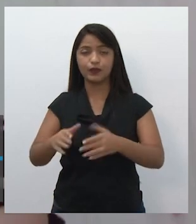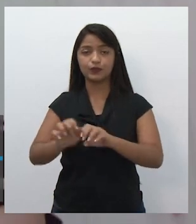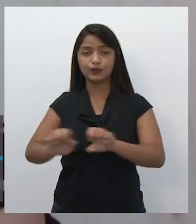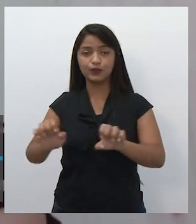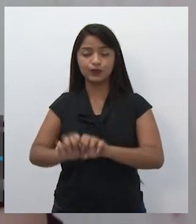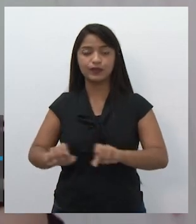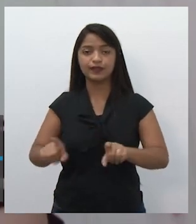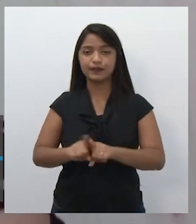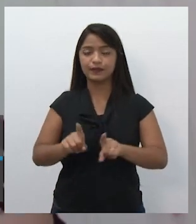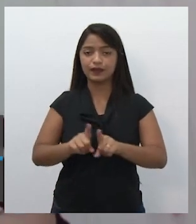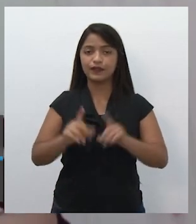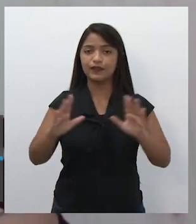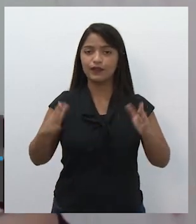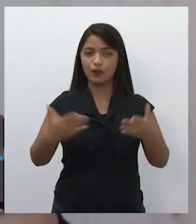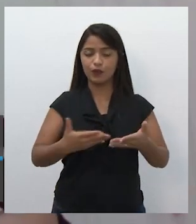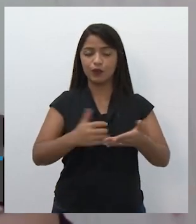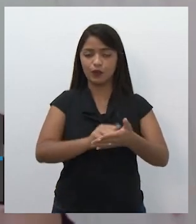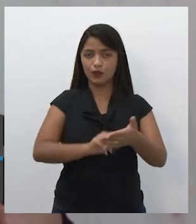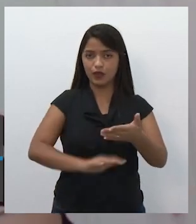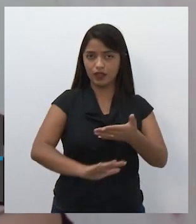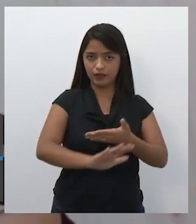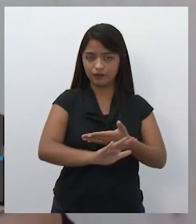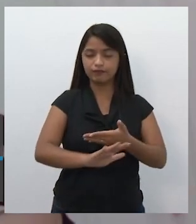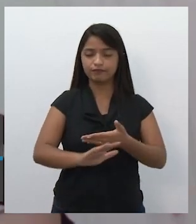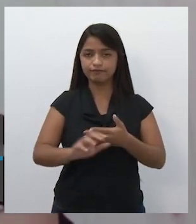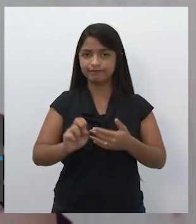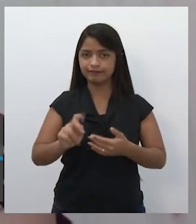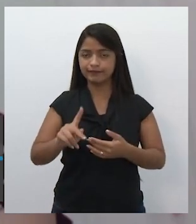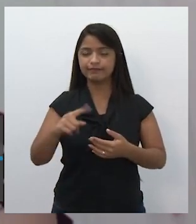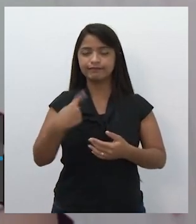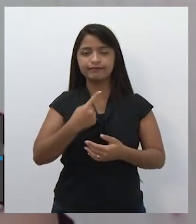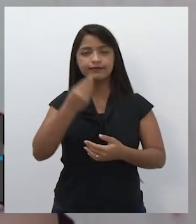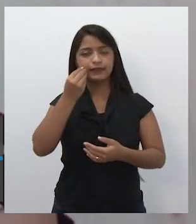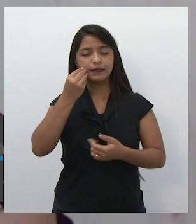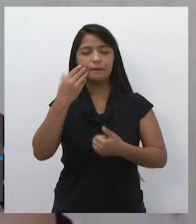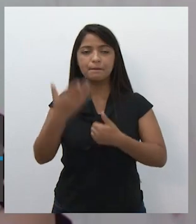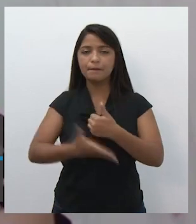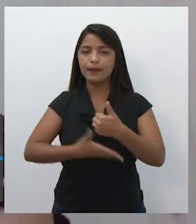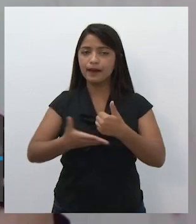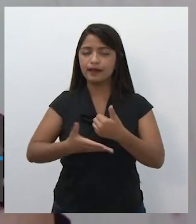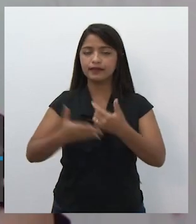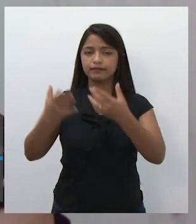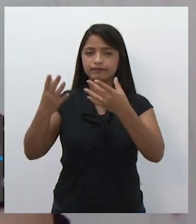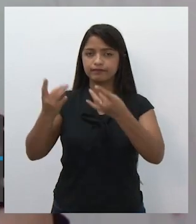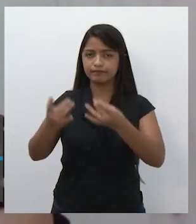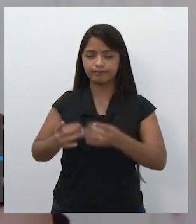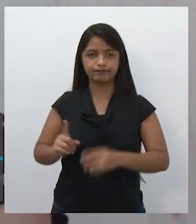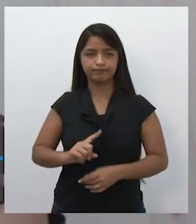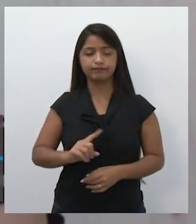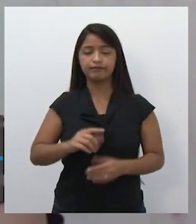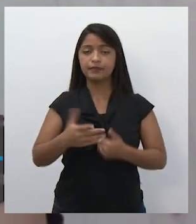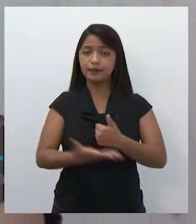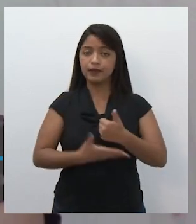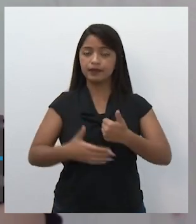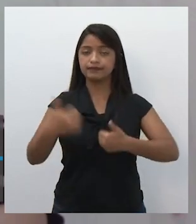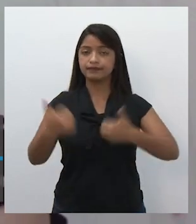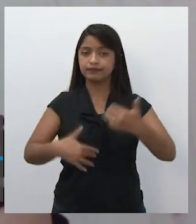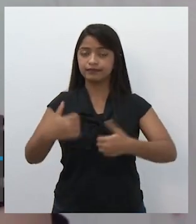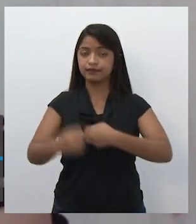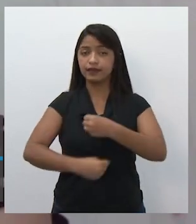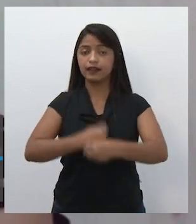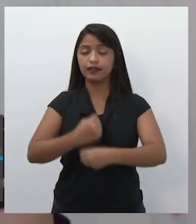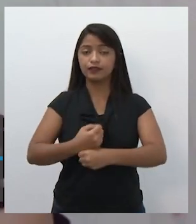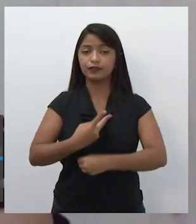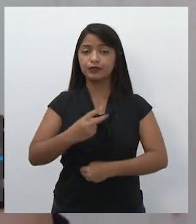tá? Só para que vocês tenham noção de como se dará o trabalho a partir de 2021. Mas nós teremos o